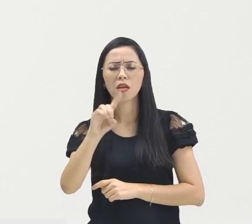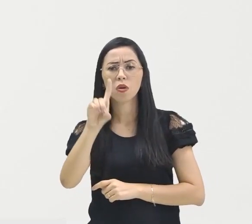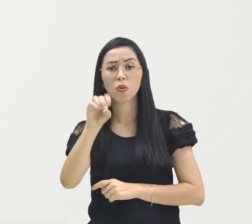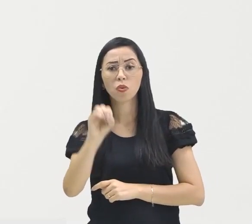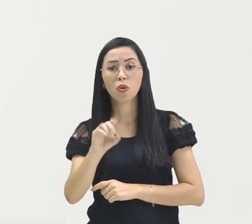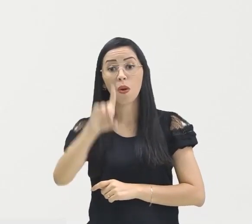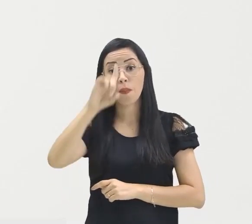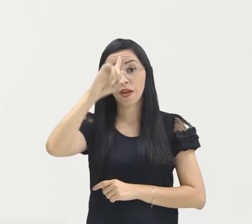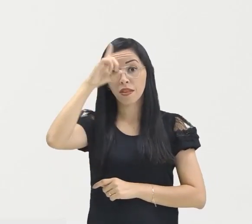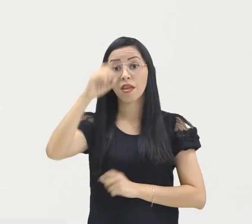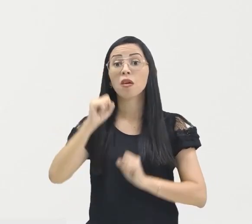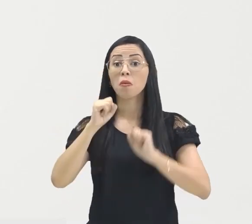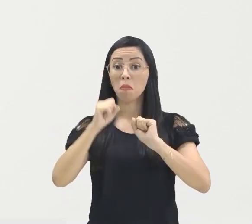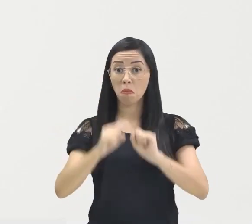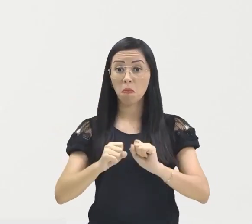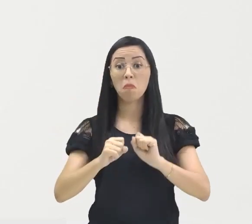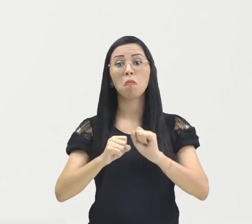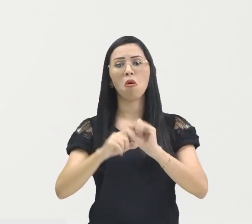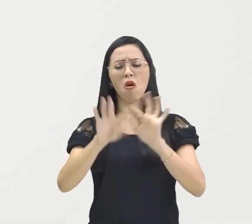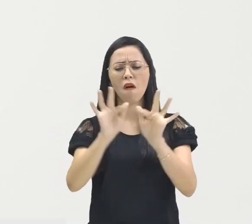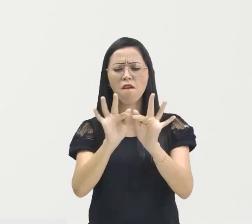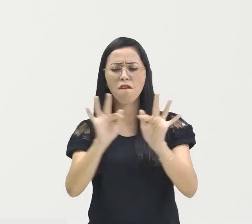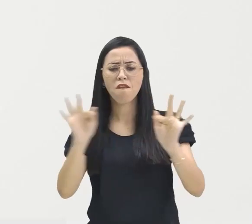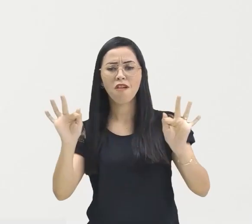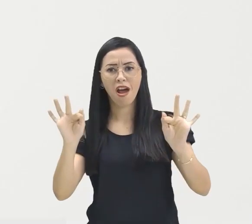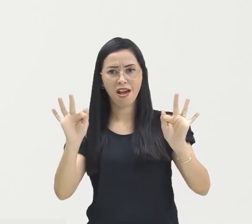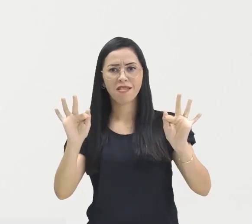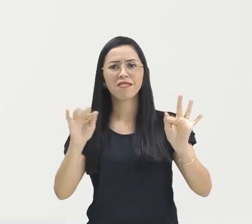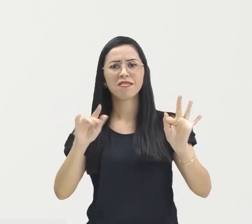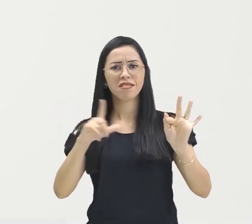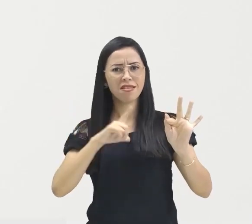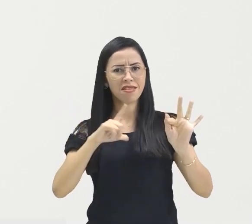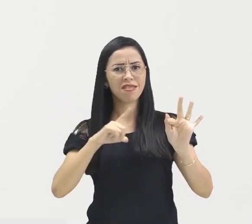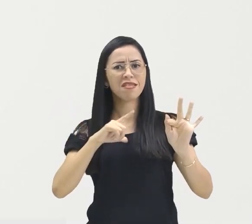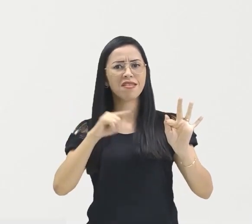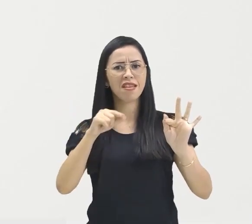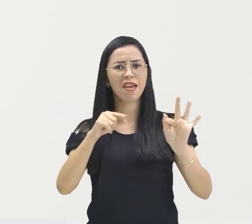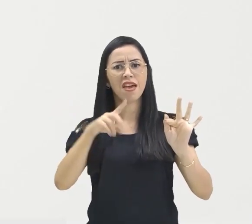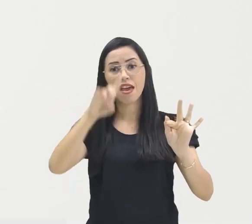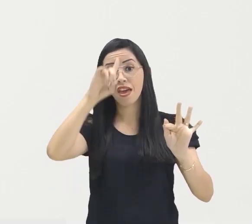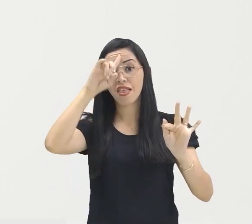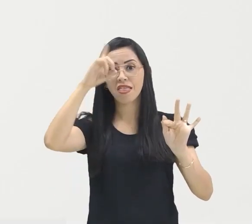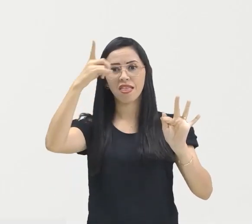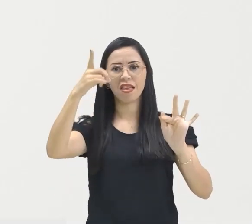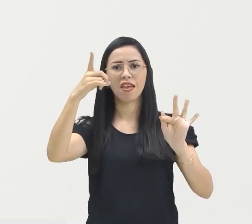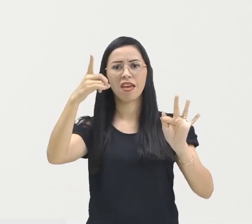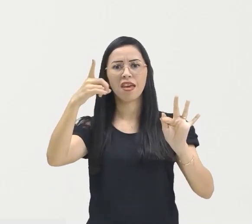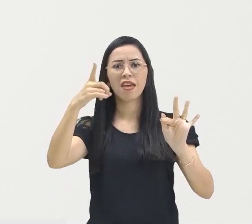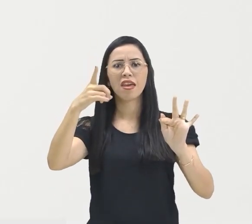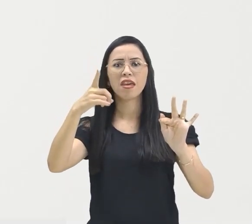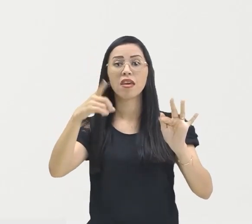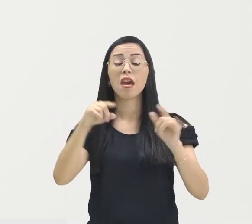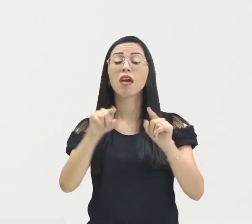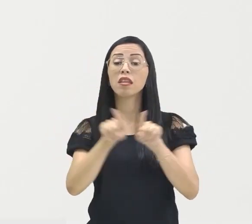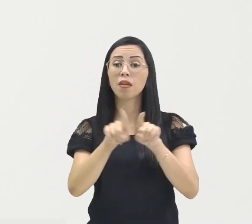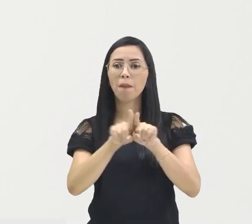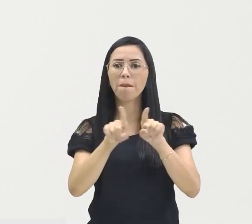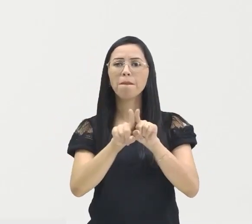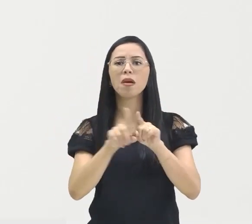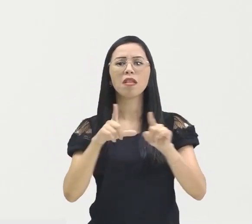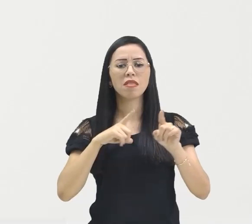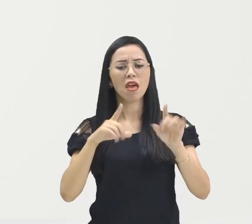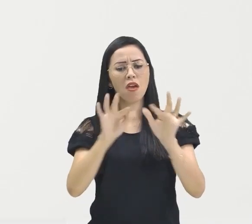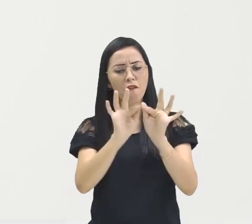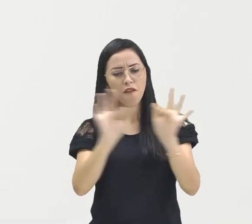através de uma frase, uma oração, que se relaciona com os outros períodos anteriores e pode ser